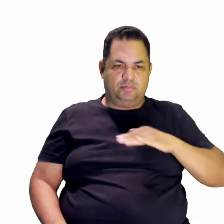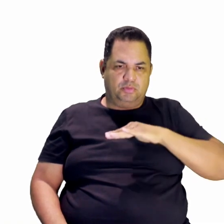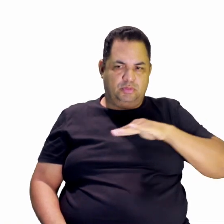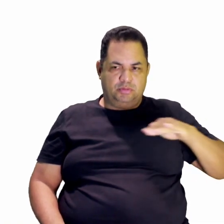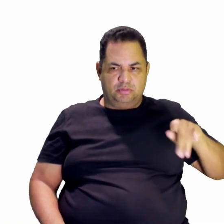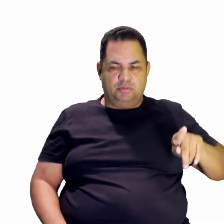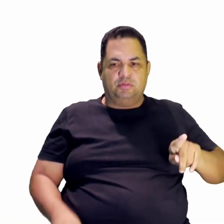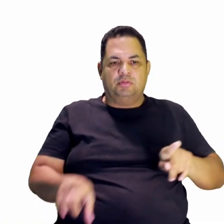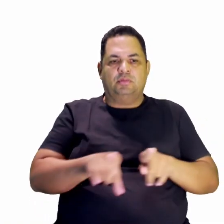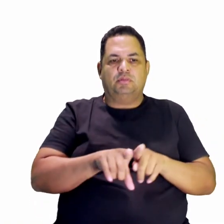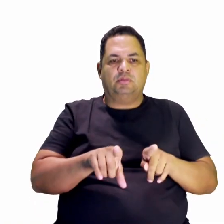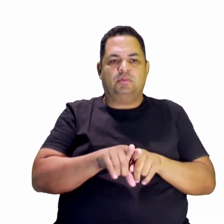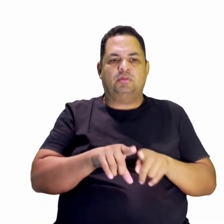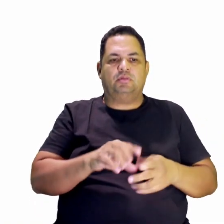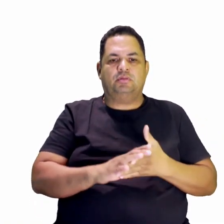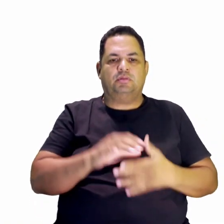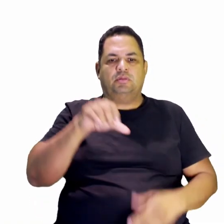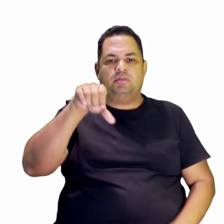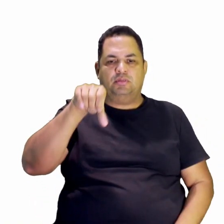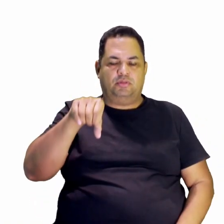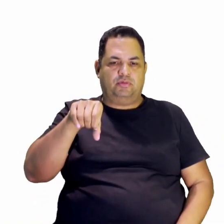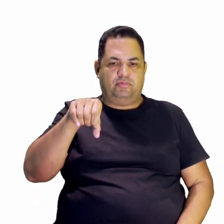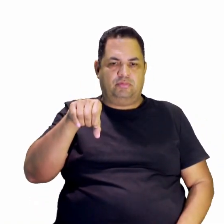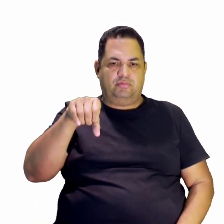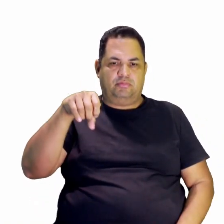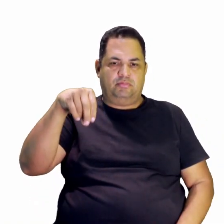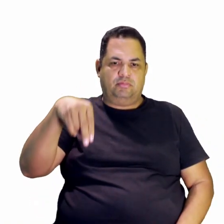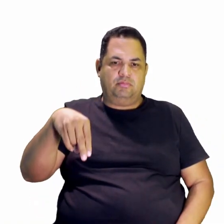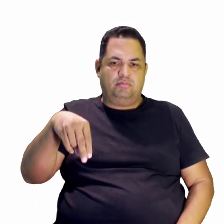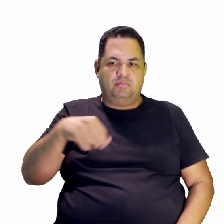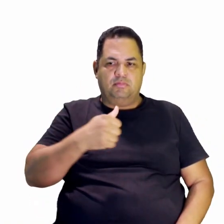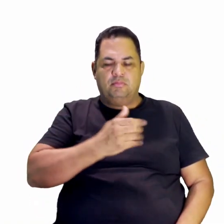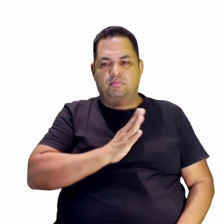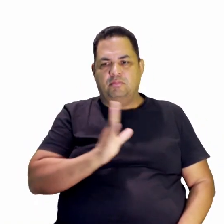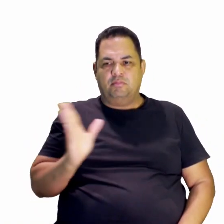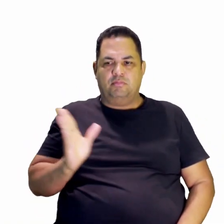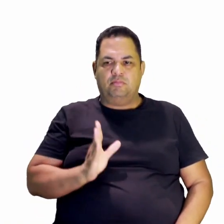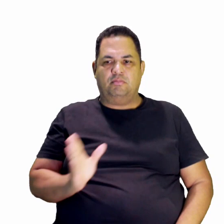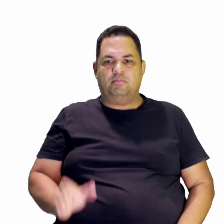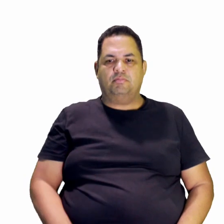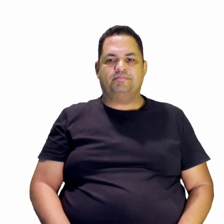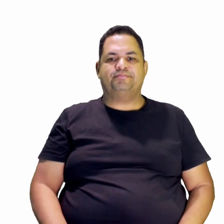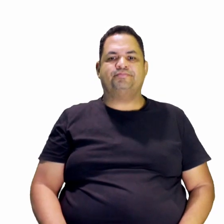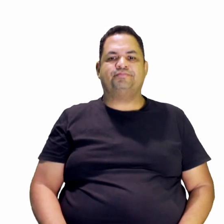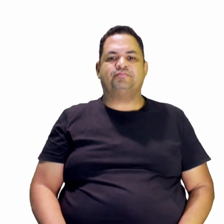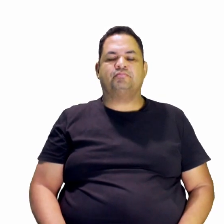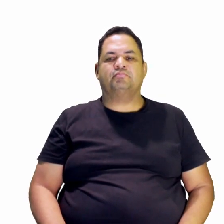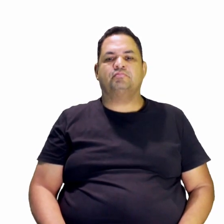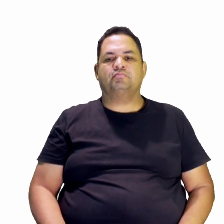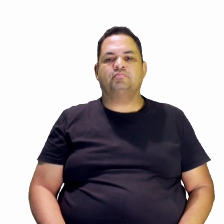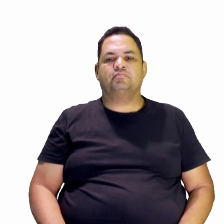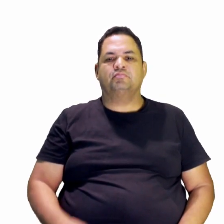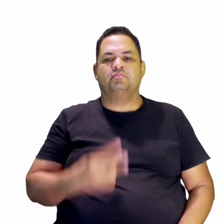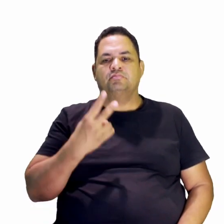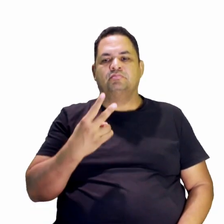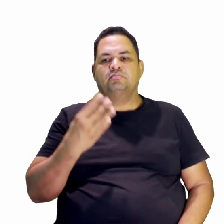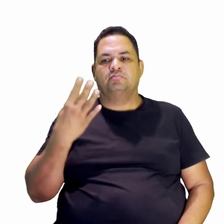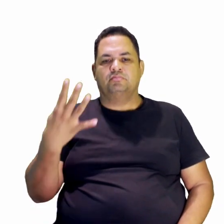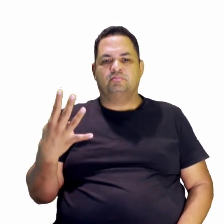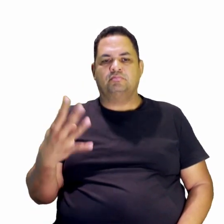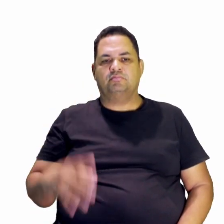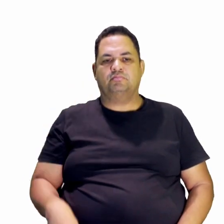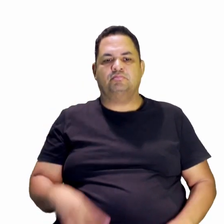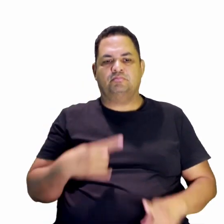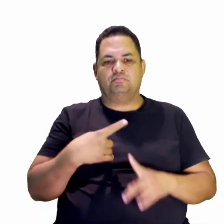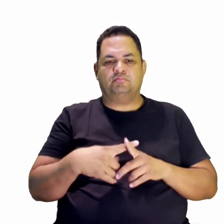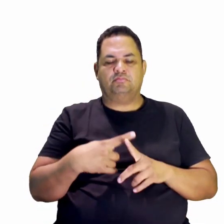também, na verdade nós temos só 9 para a direita. Horizontal para a direita. Vamos fazer agora 2 e 4 aqui,